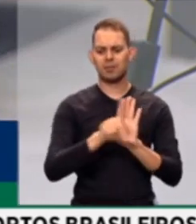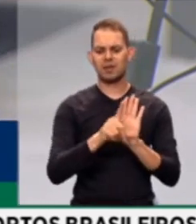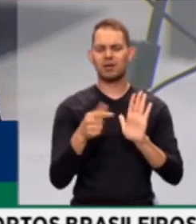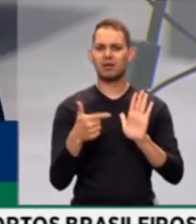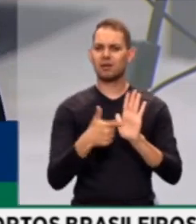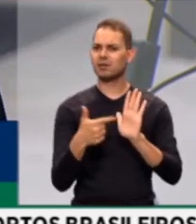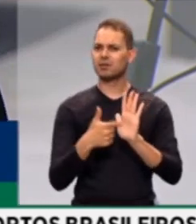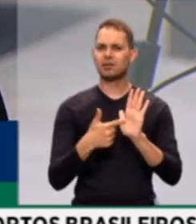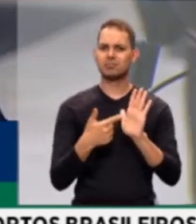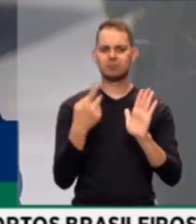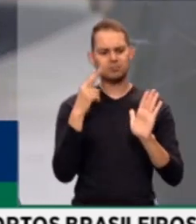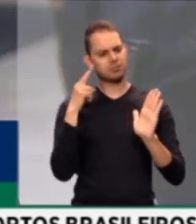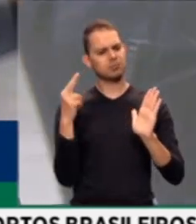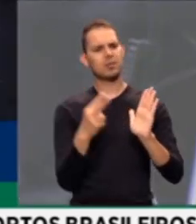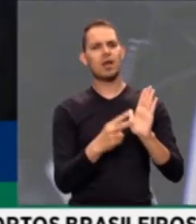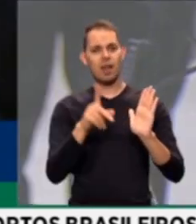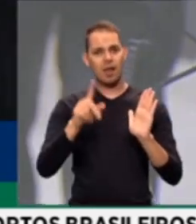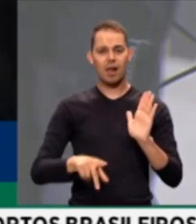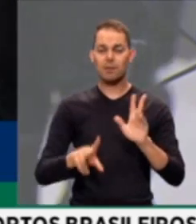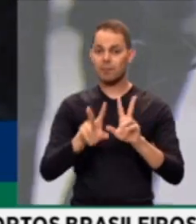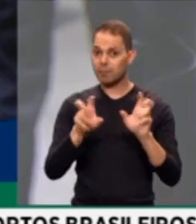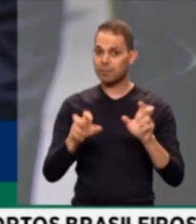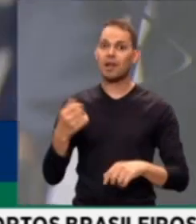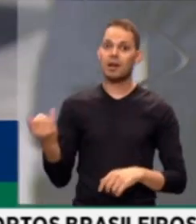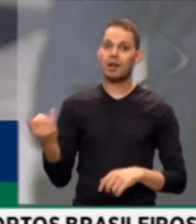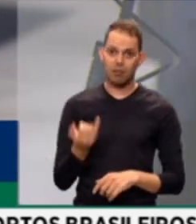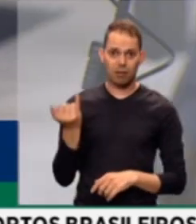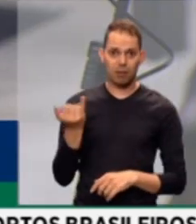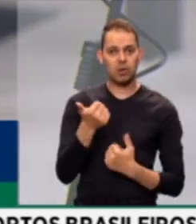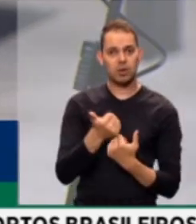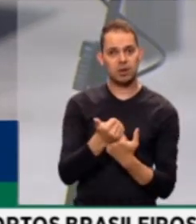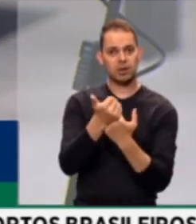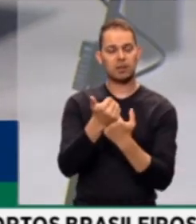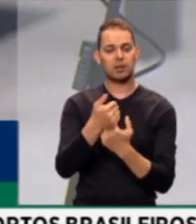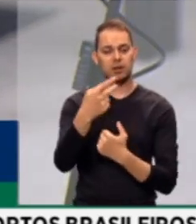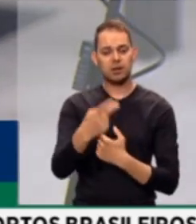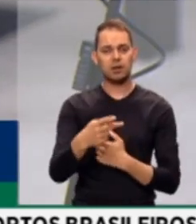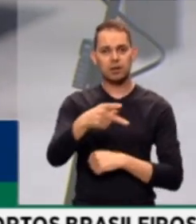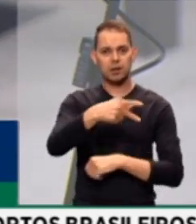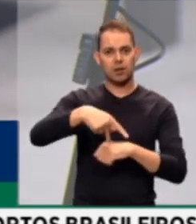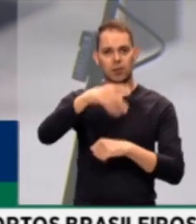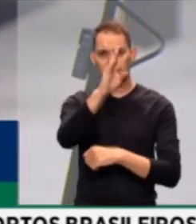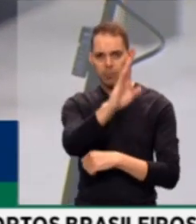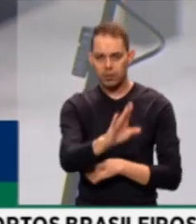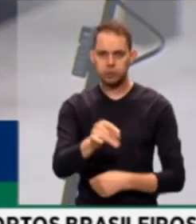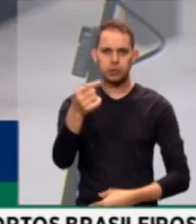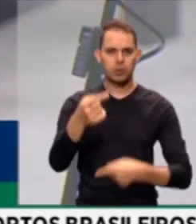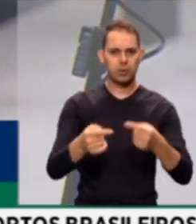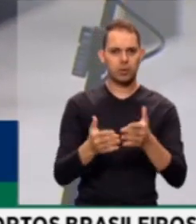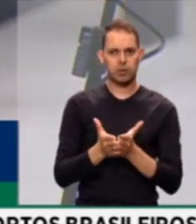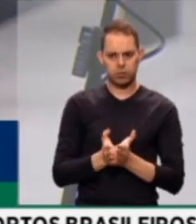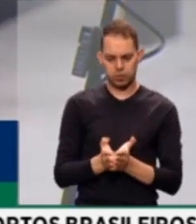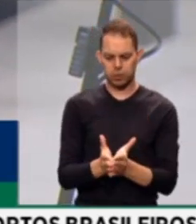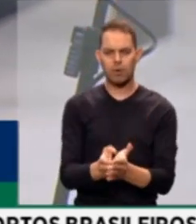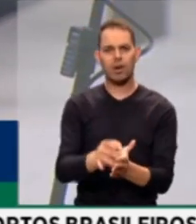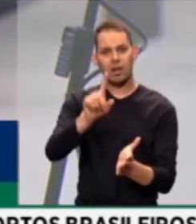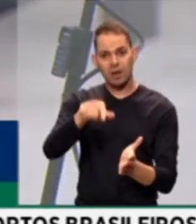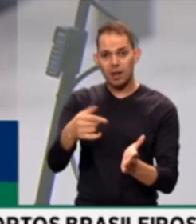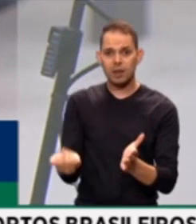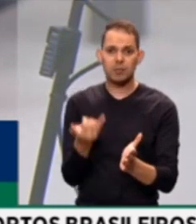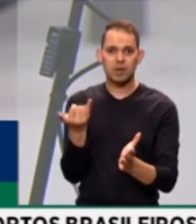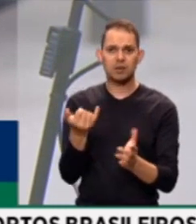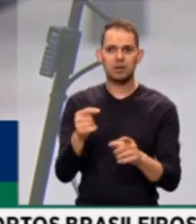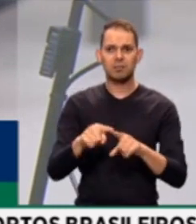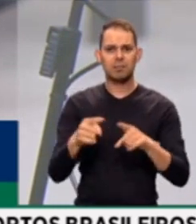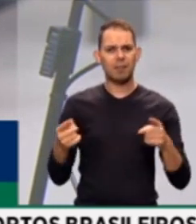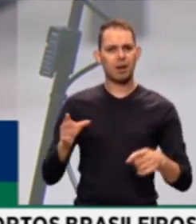que obviamente seria uma matéria necessária para que o país discutisse, porque a cabotagem é fundamental, não passou em